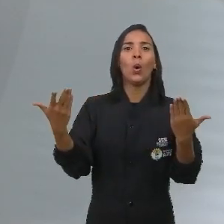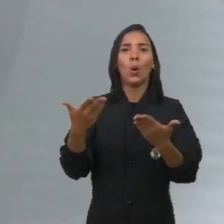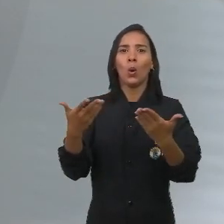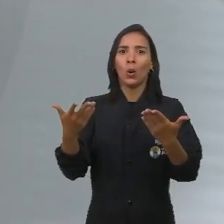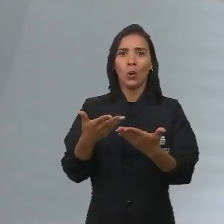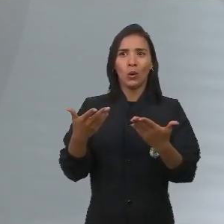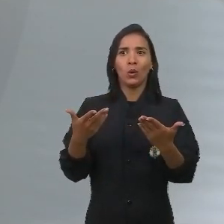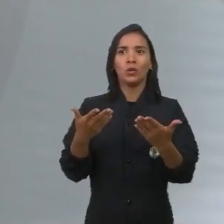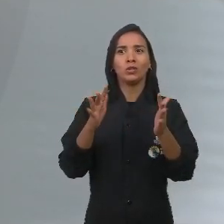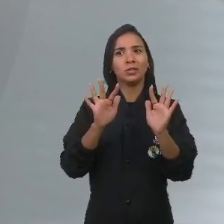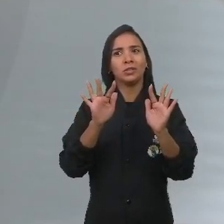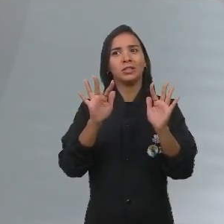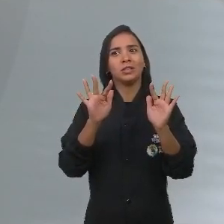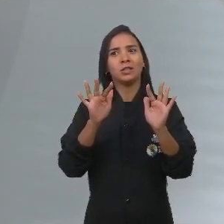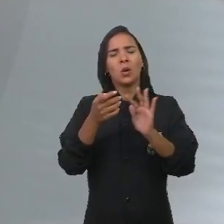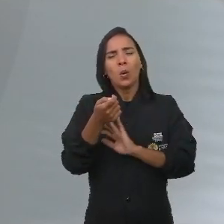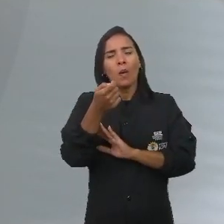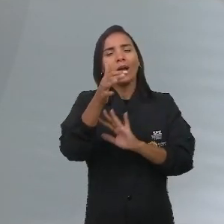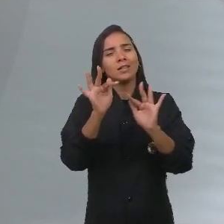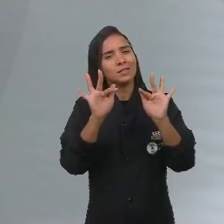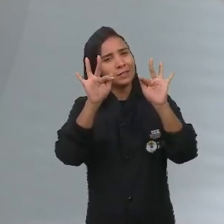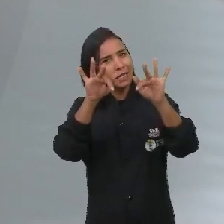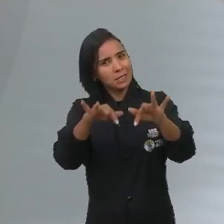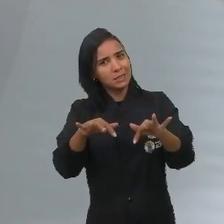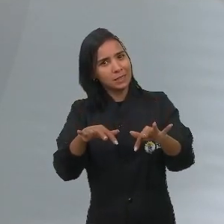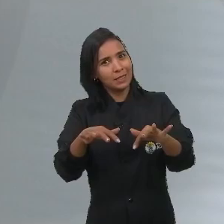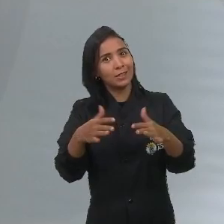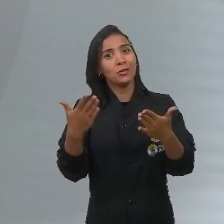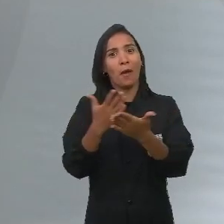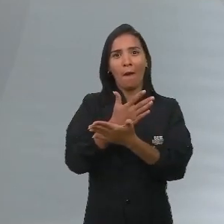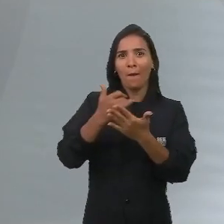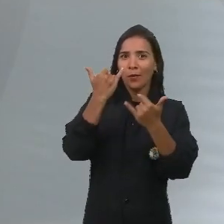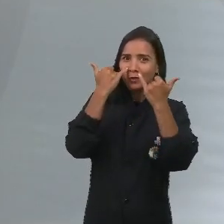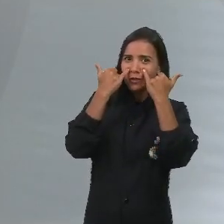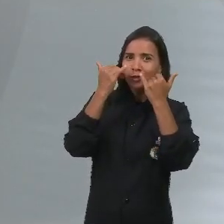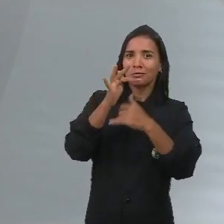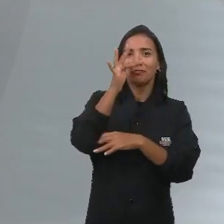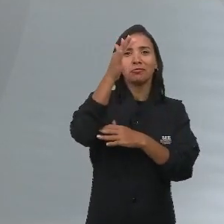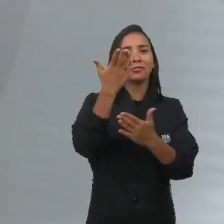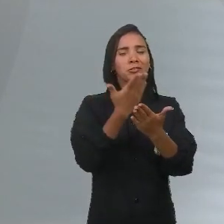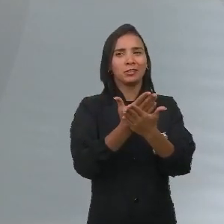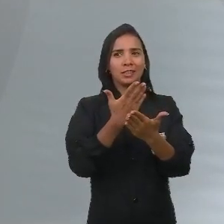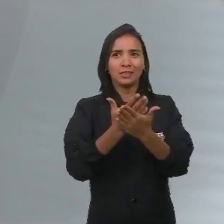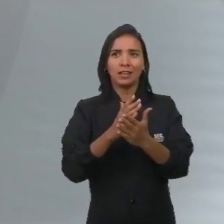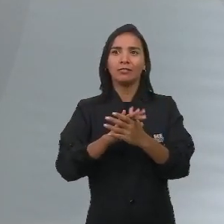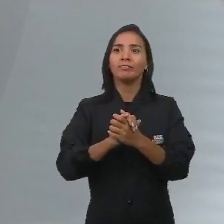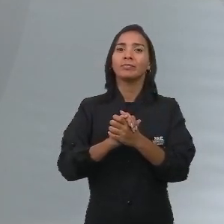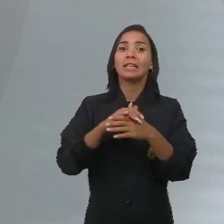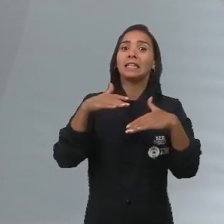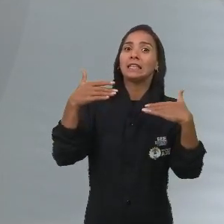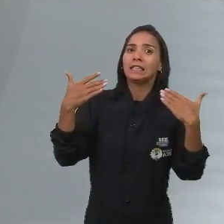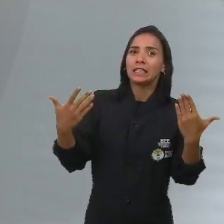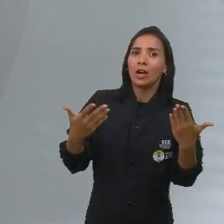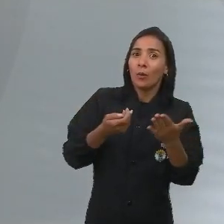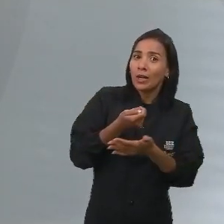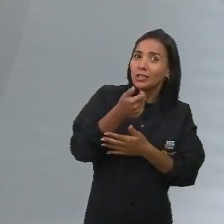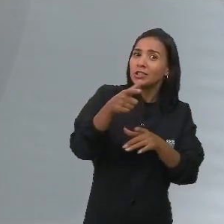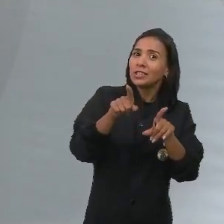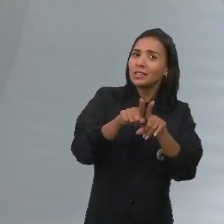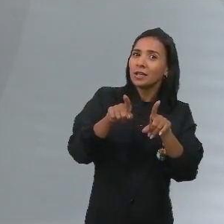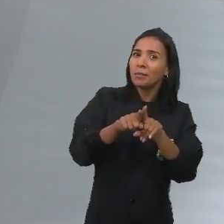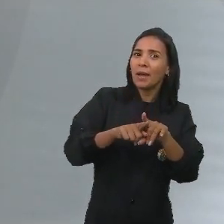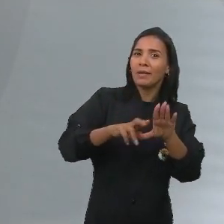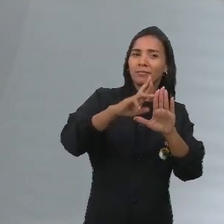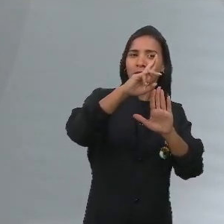enquanto mas para não dizer que eu não dei nada de graça para vocês vai fazer a redação não sabe o que falar foca na